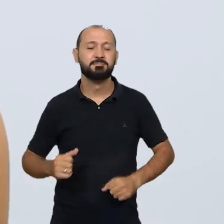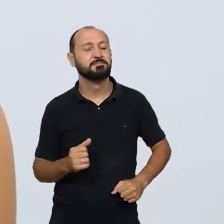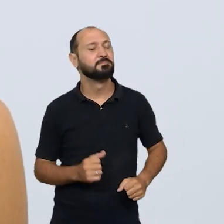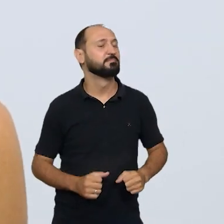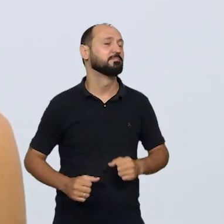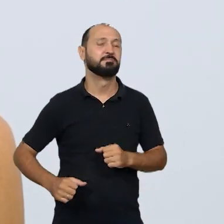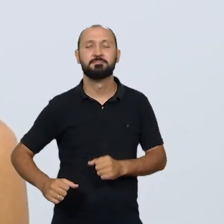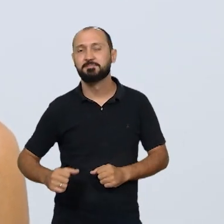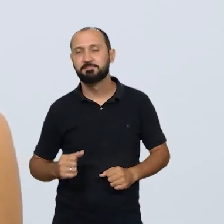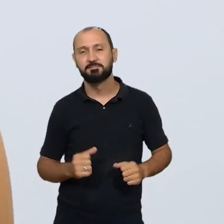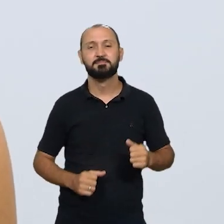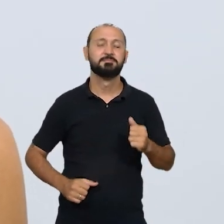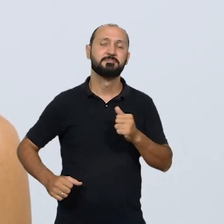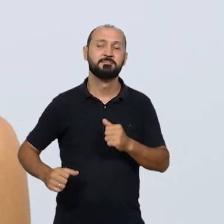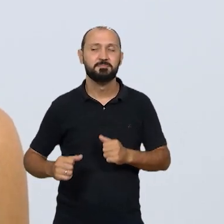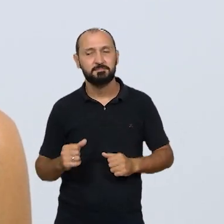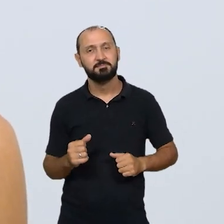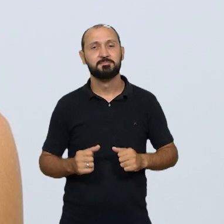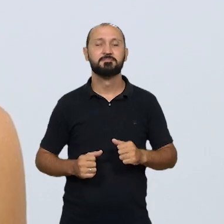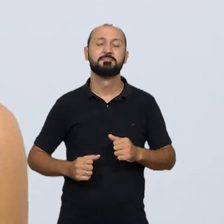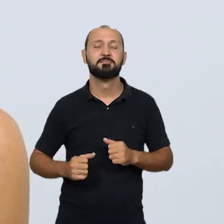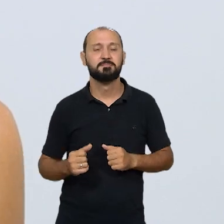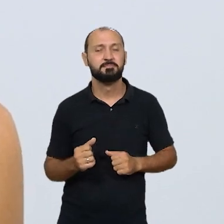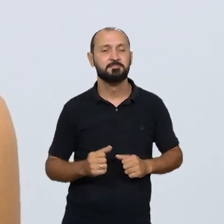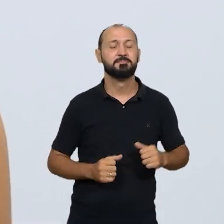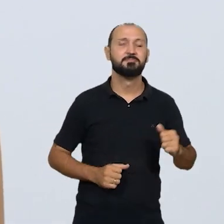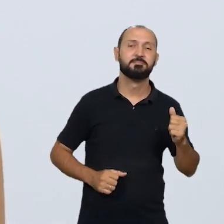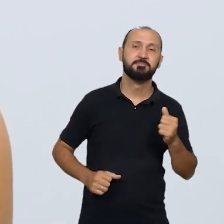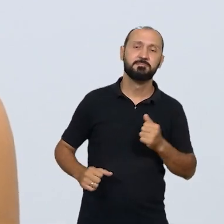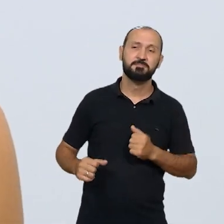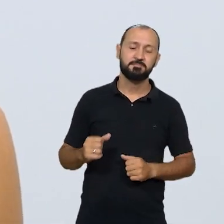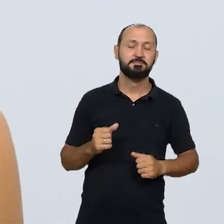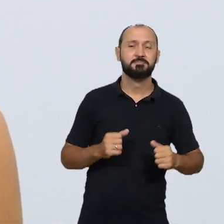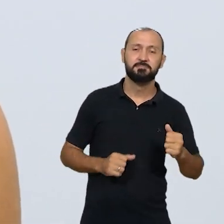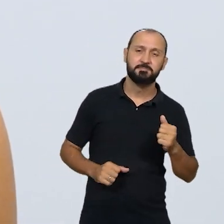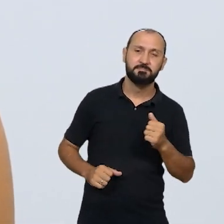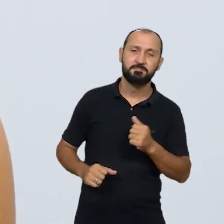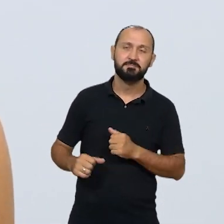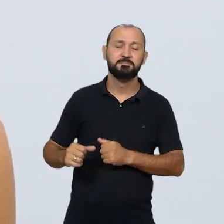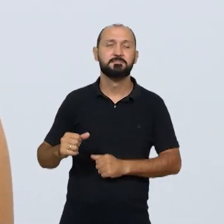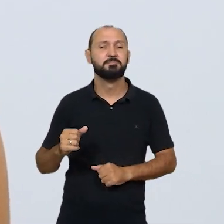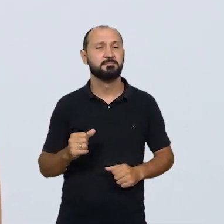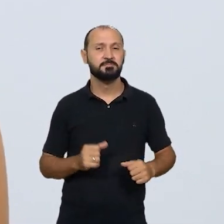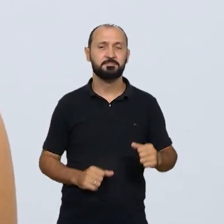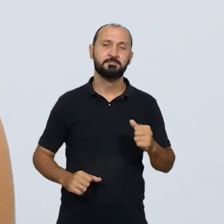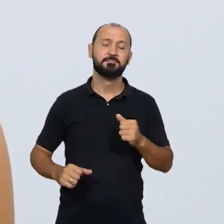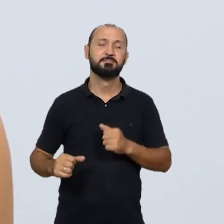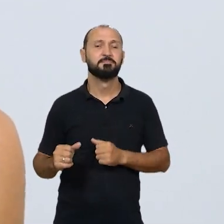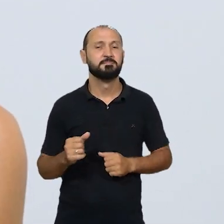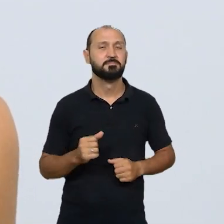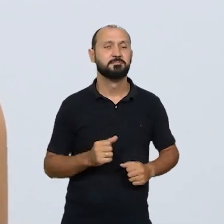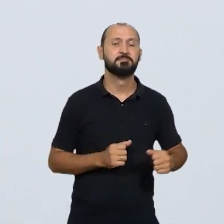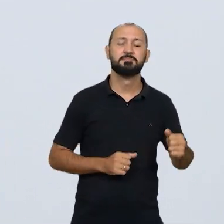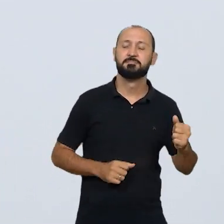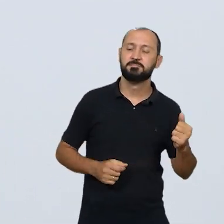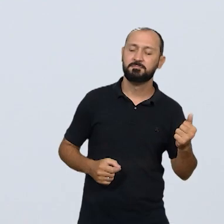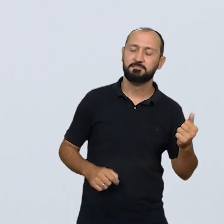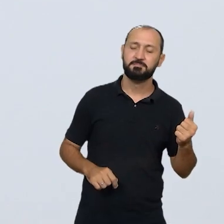mas as minhas paranoias não me deixam sair do lugar.